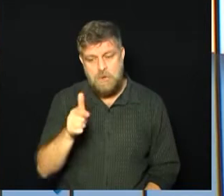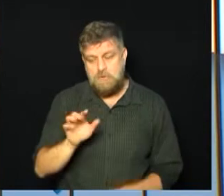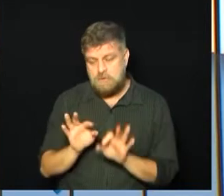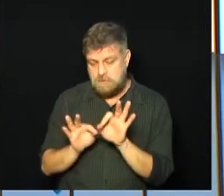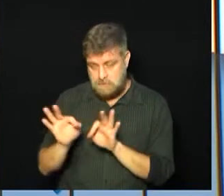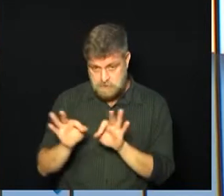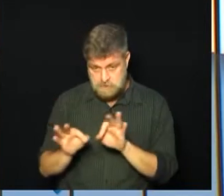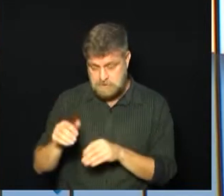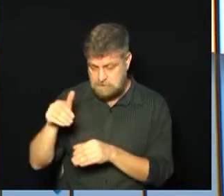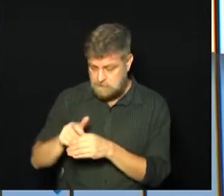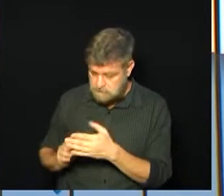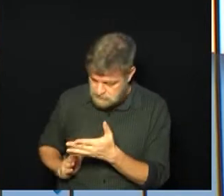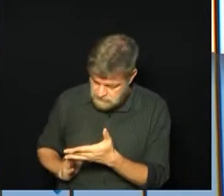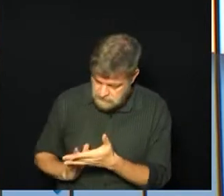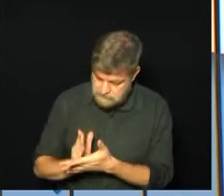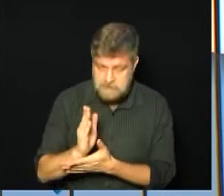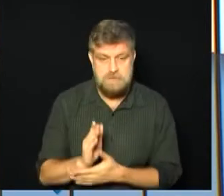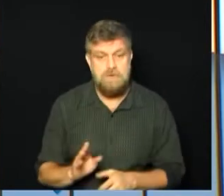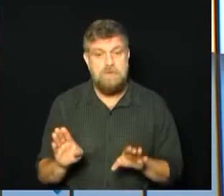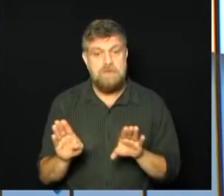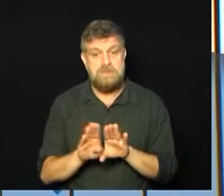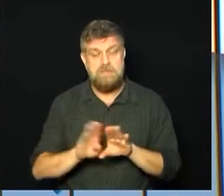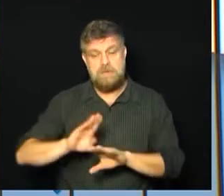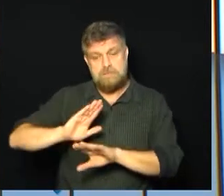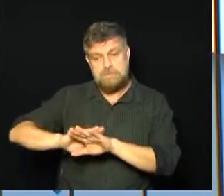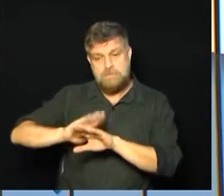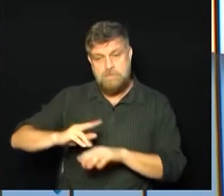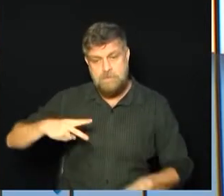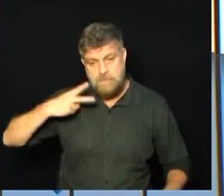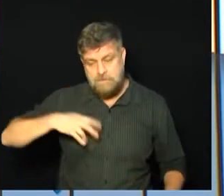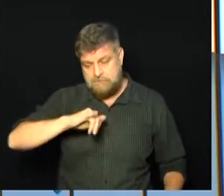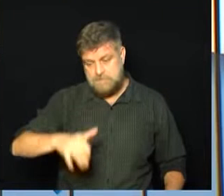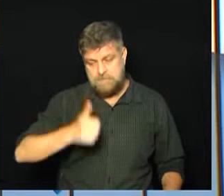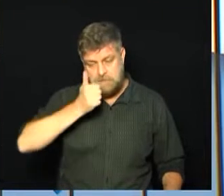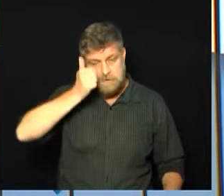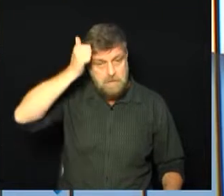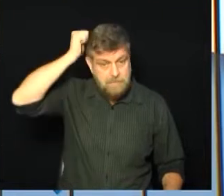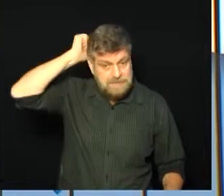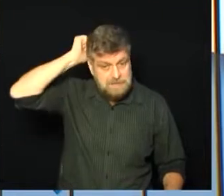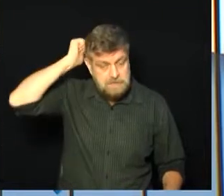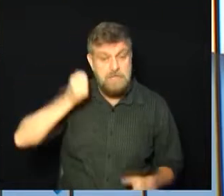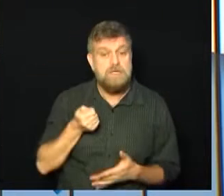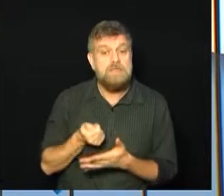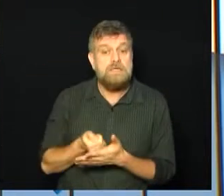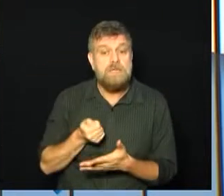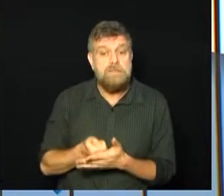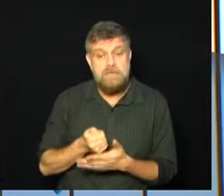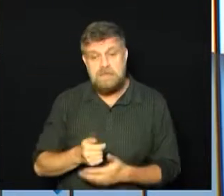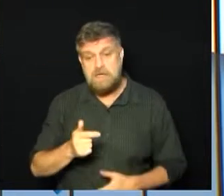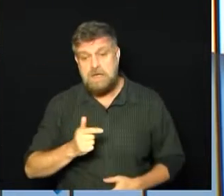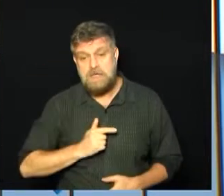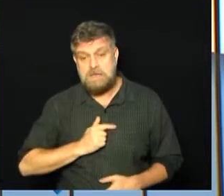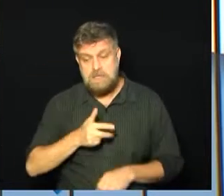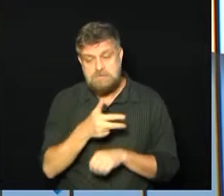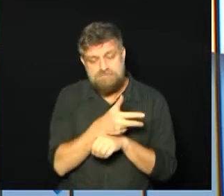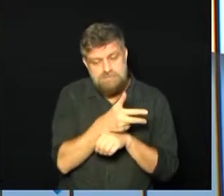projeto aprovado em primeira discussão é de autoria do vereador Juscelino da Barbarense, que determina a instalação de